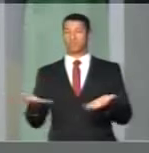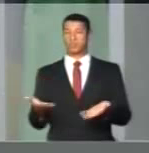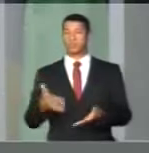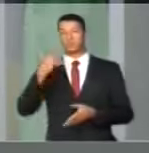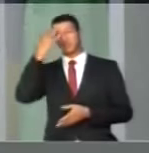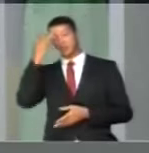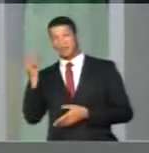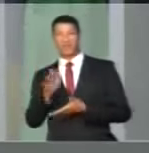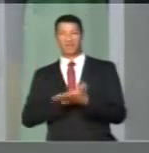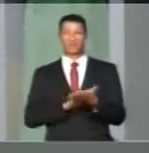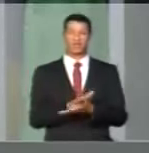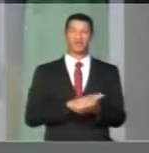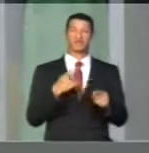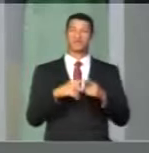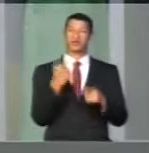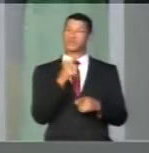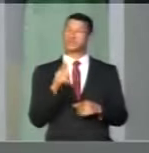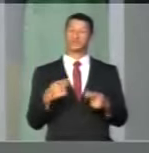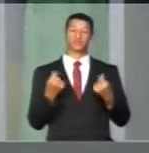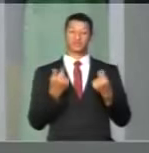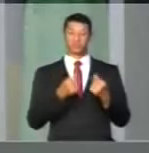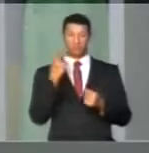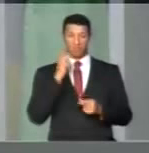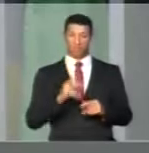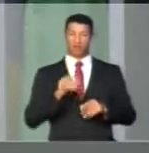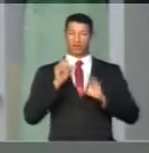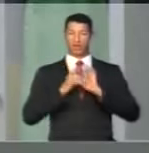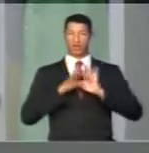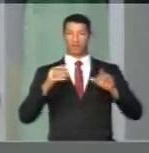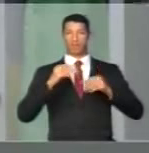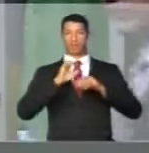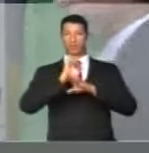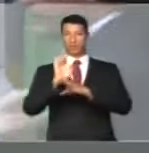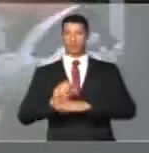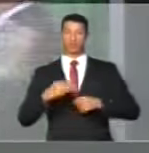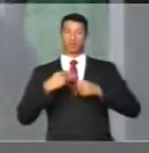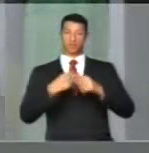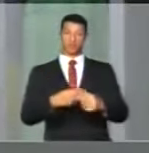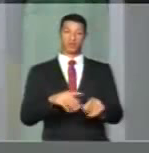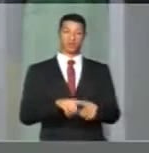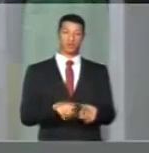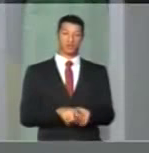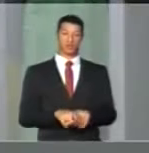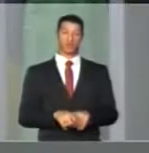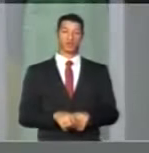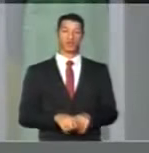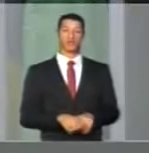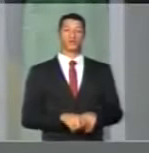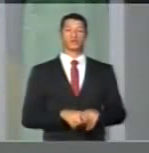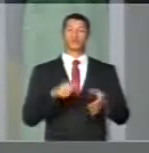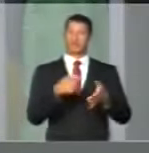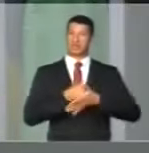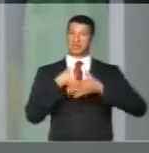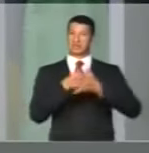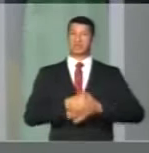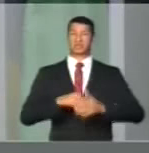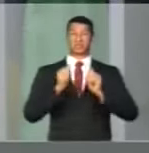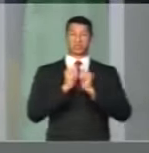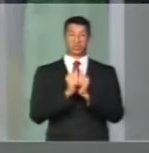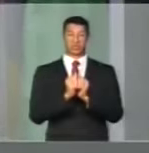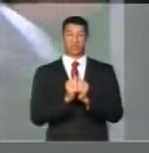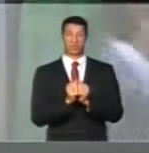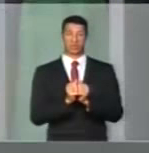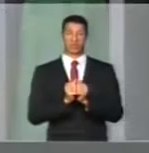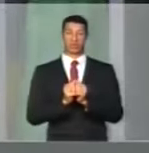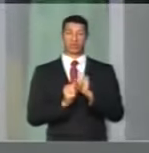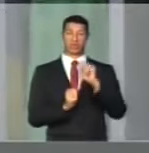nem amanhã, porque não tem recurso para liberar para os estados e municípios que estão num enfrentamento muito grande